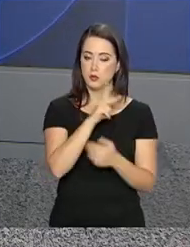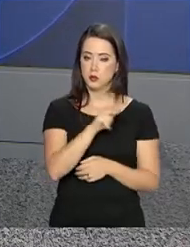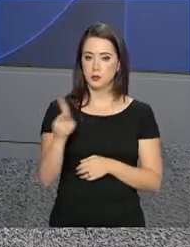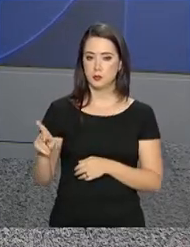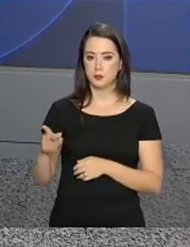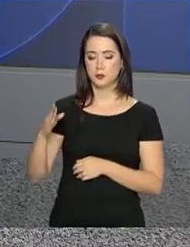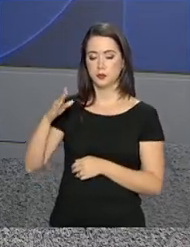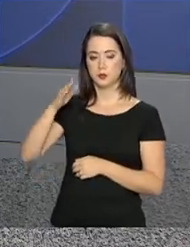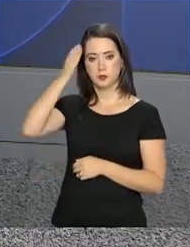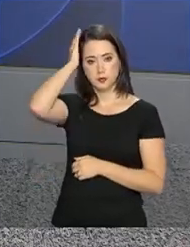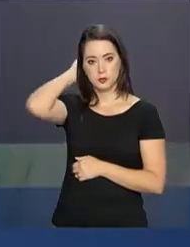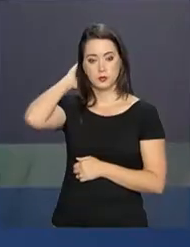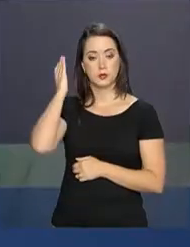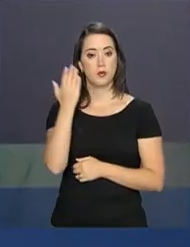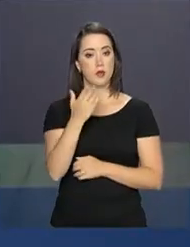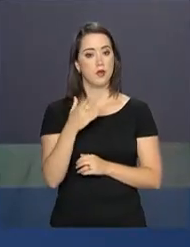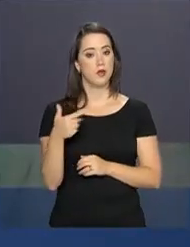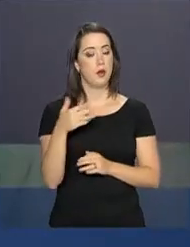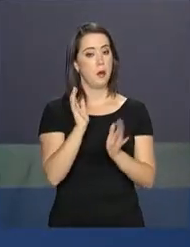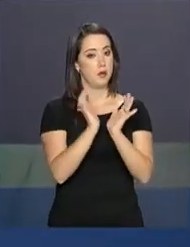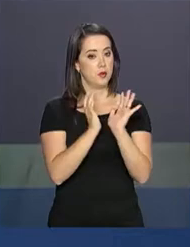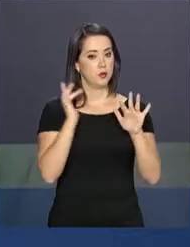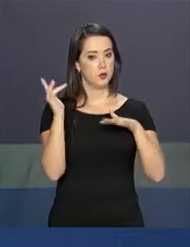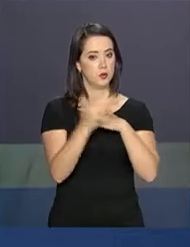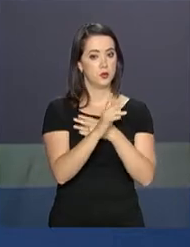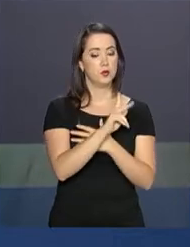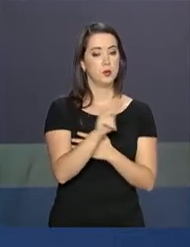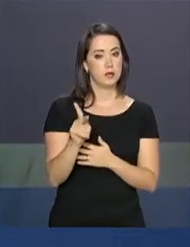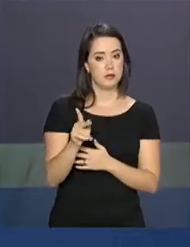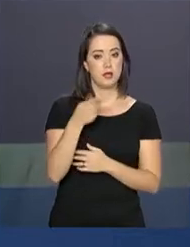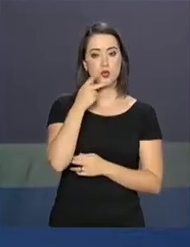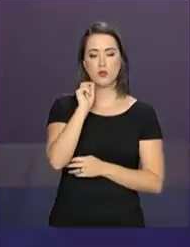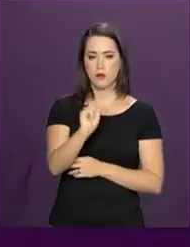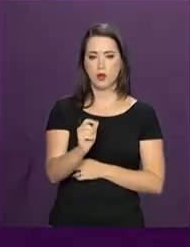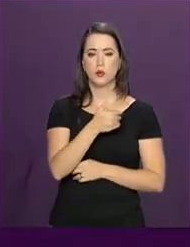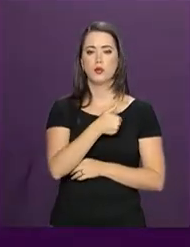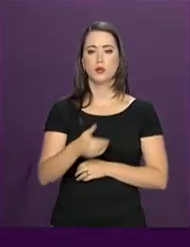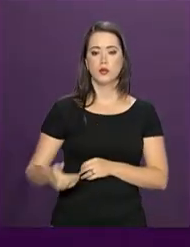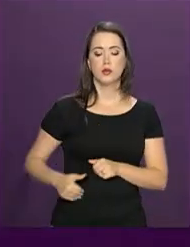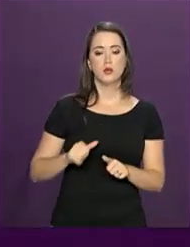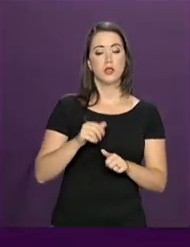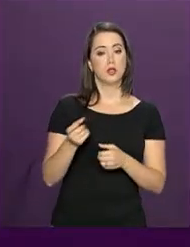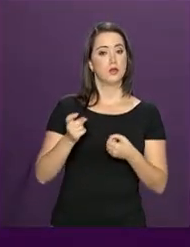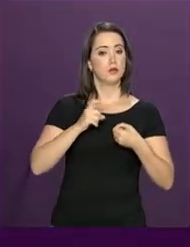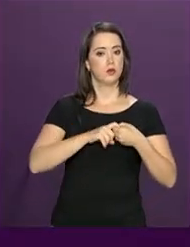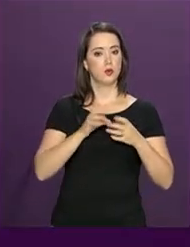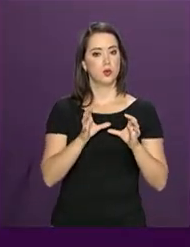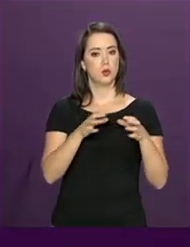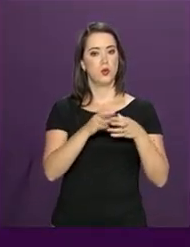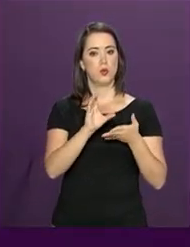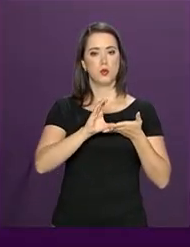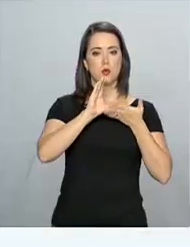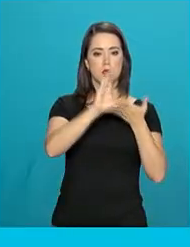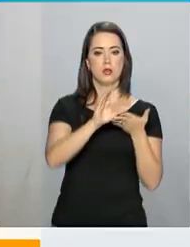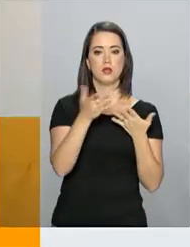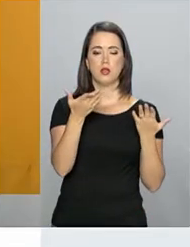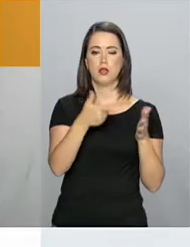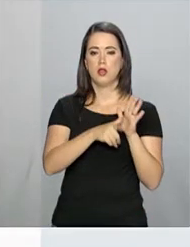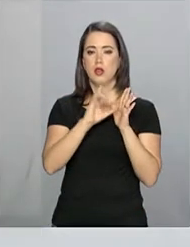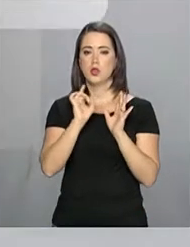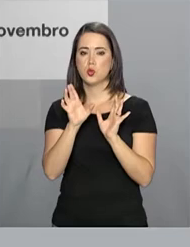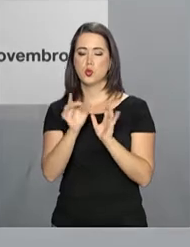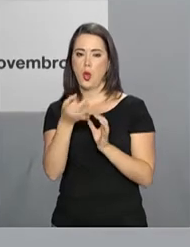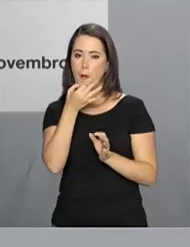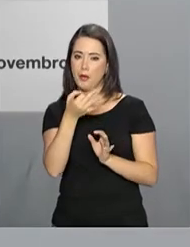presidente da república pelas redes sociais michel temer falou que o governo restabeleceu o conselhão que deixou de ser apenas